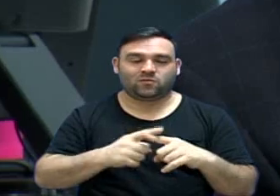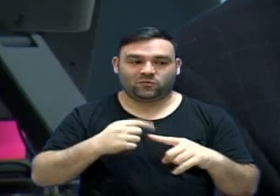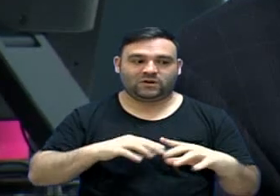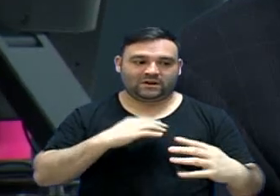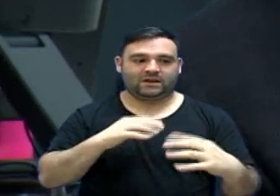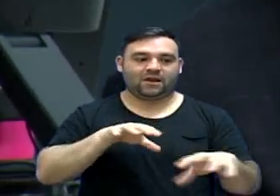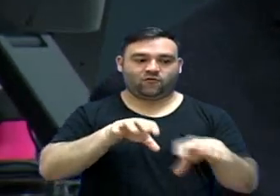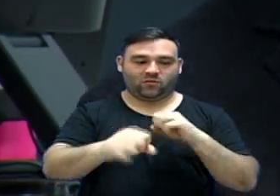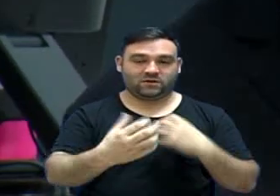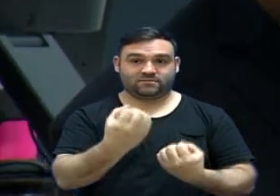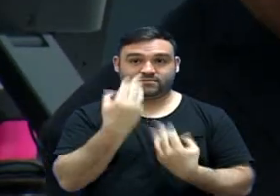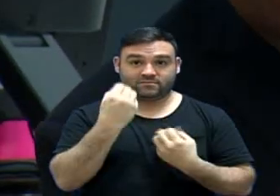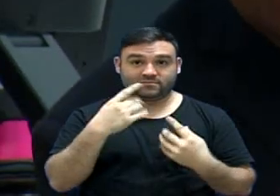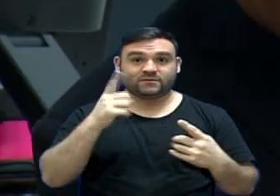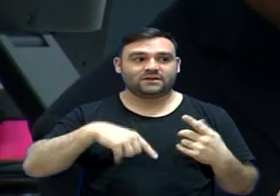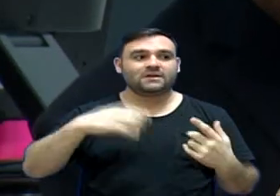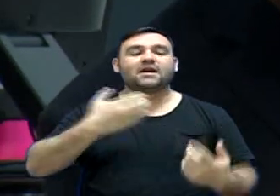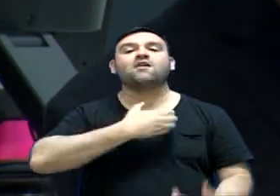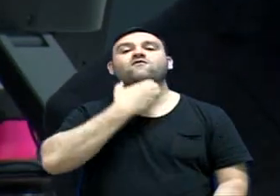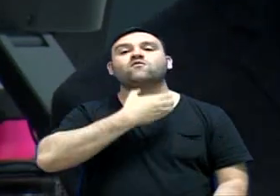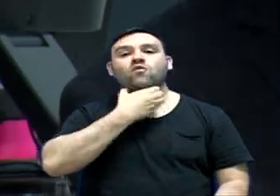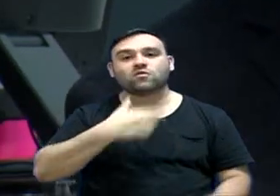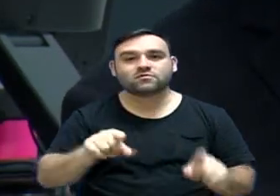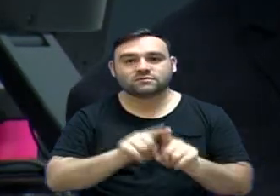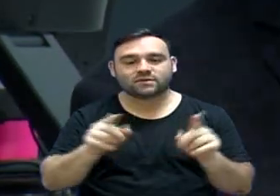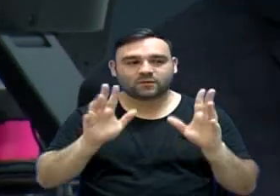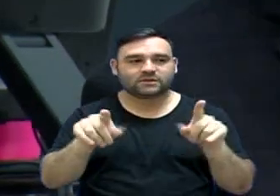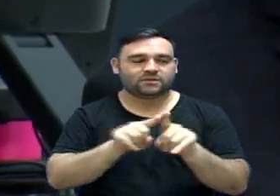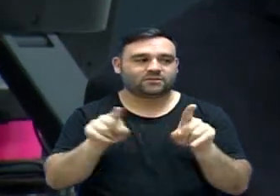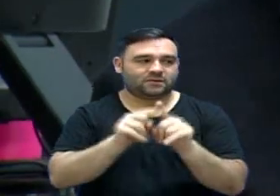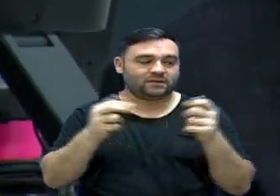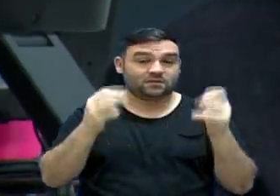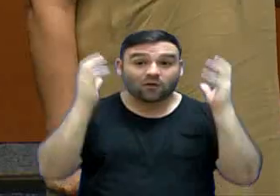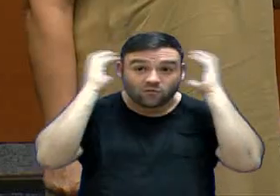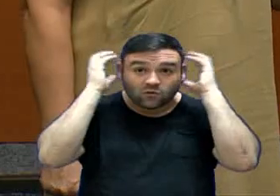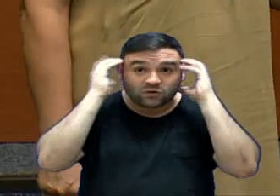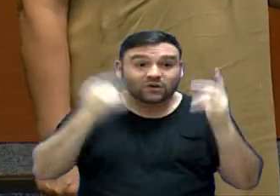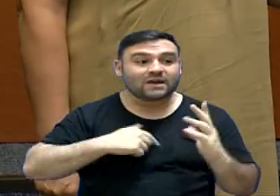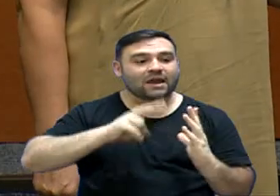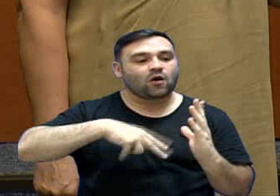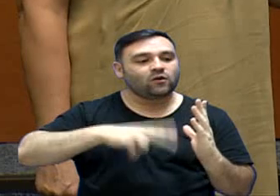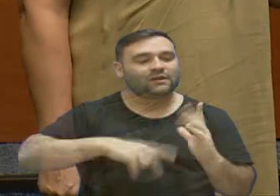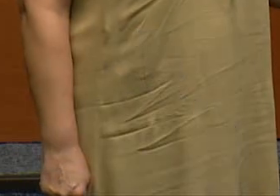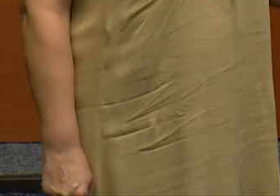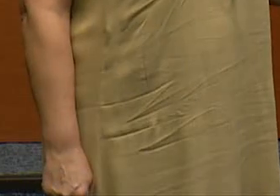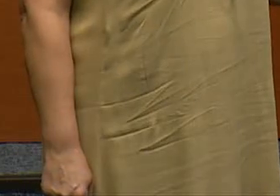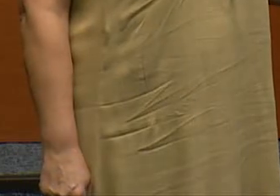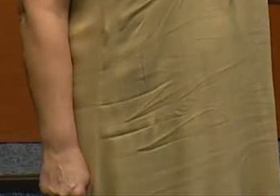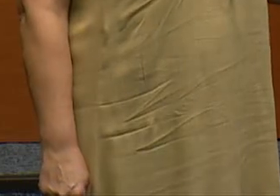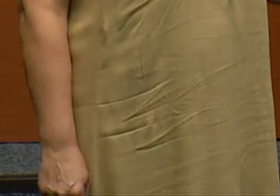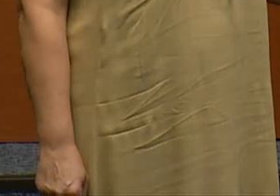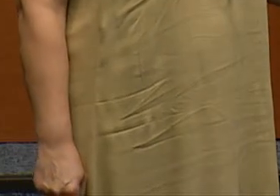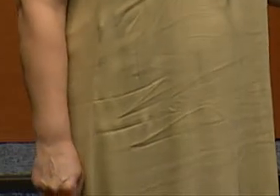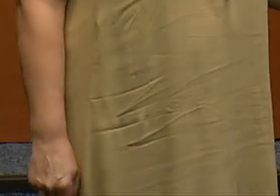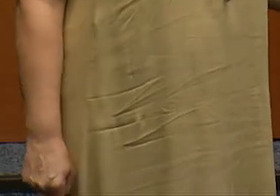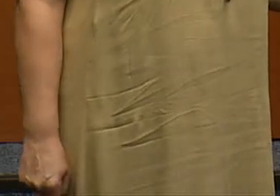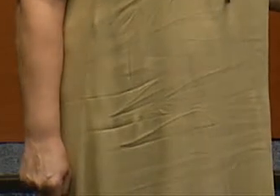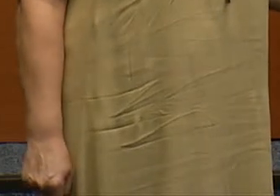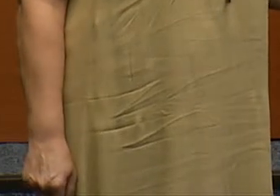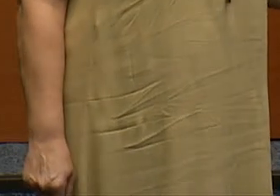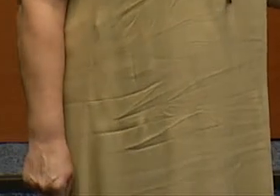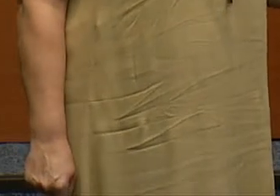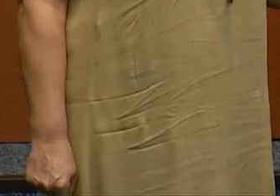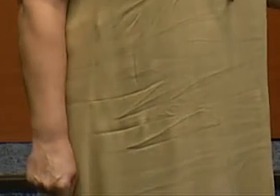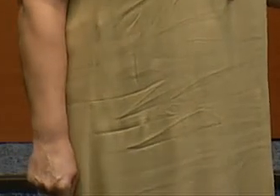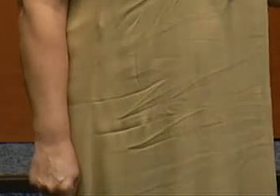formaram, extensivas fonoaudiólogas também, como digo, não esqueço que o que eu leio de audiometria hoje é devido à Regina e à Mila, que foram elas que